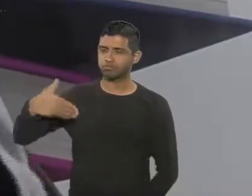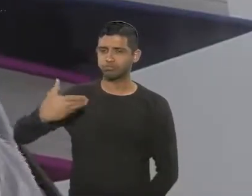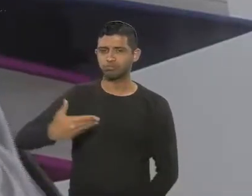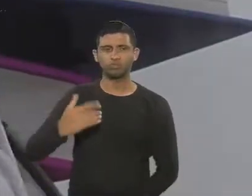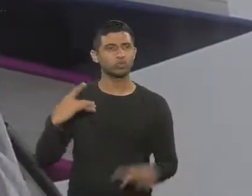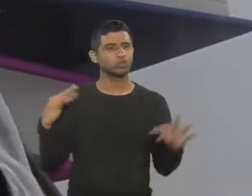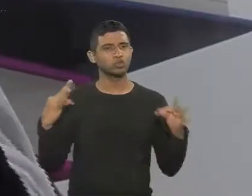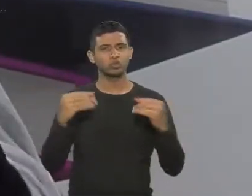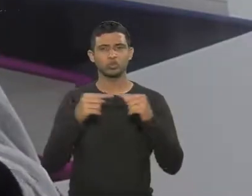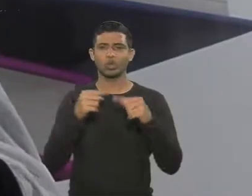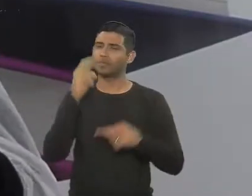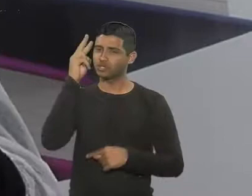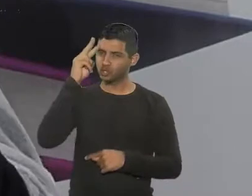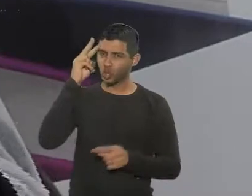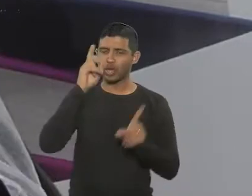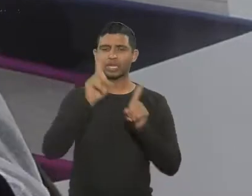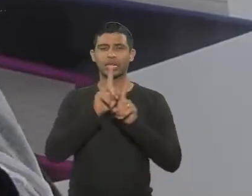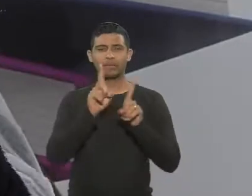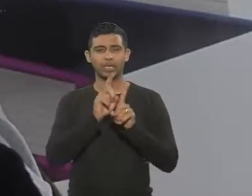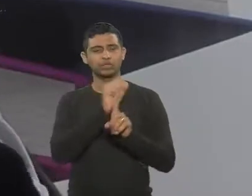que não seja social e histórico.